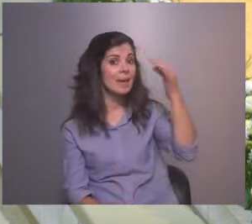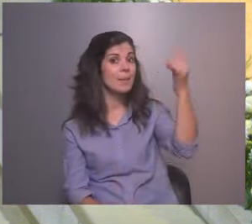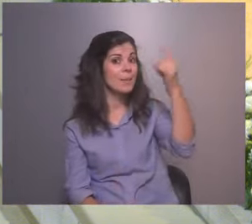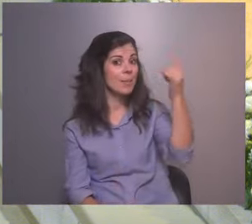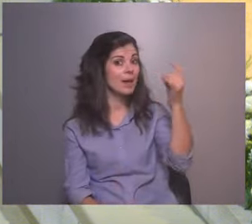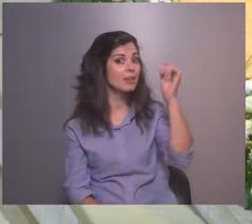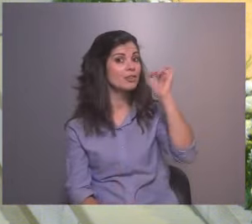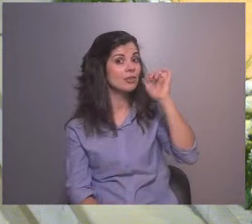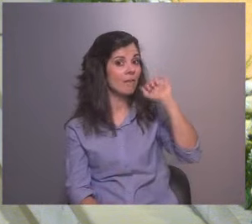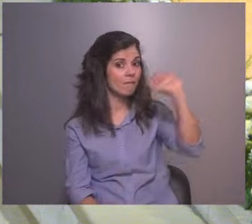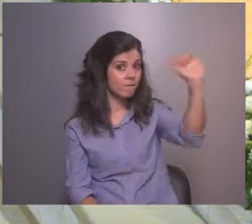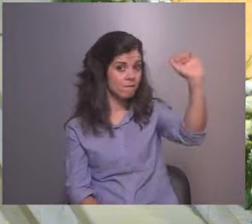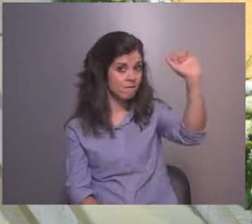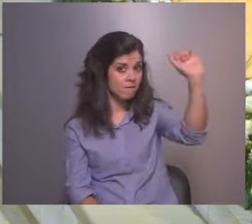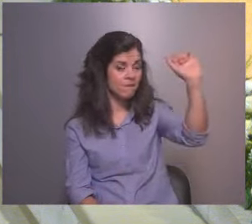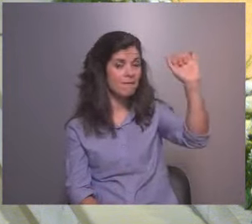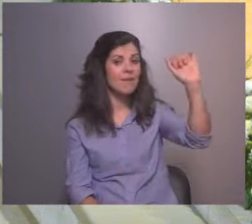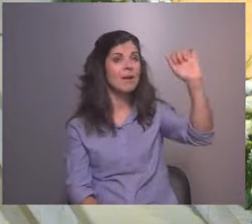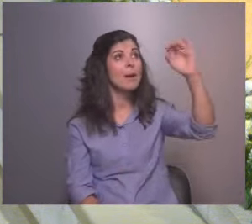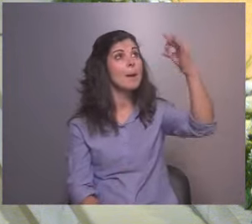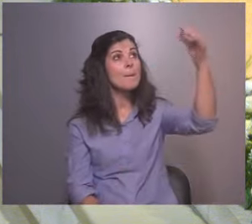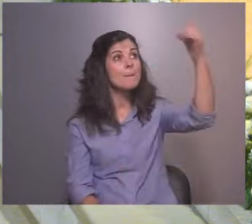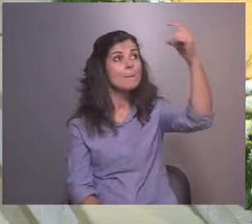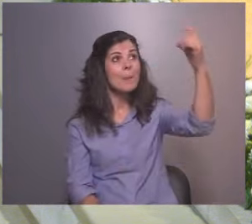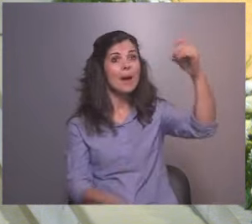Regina